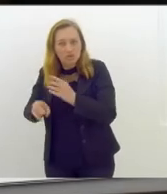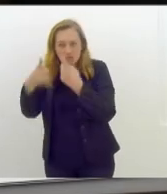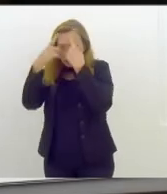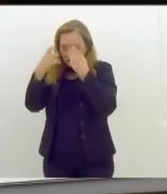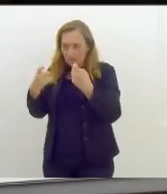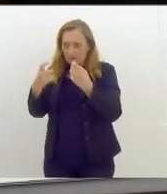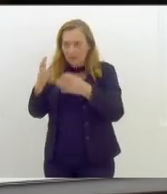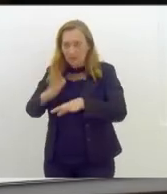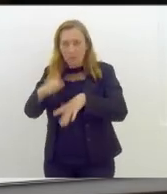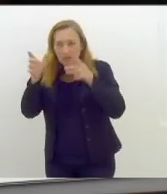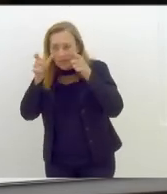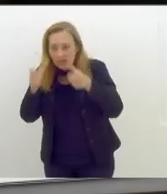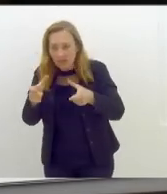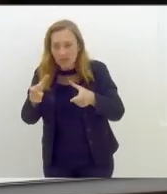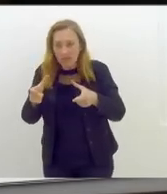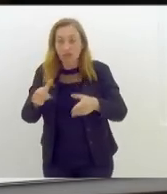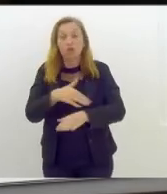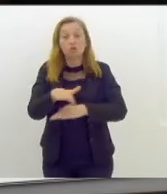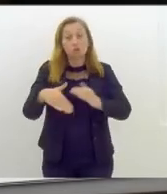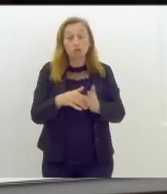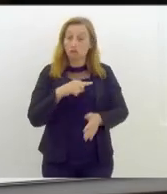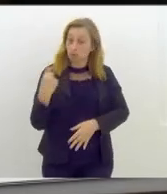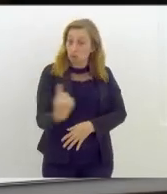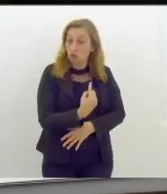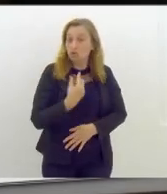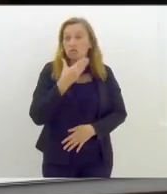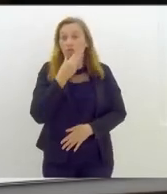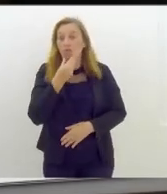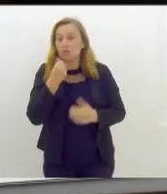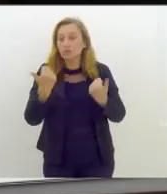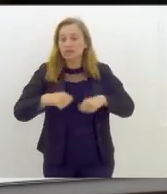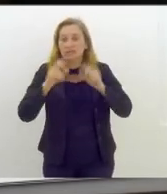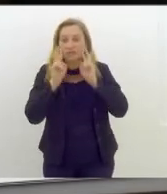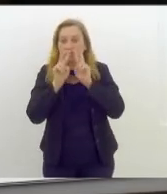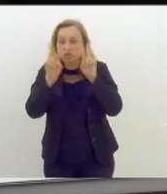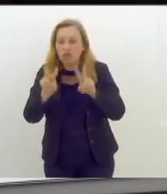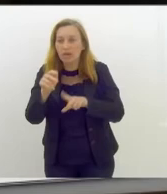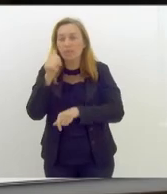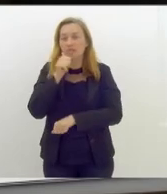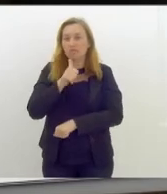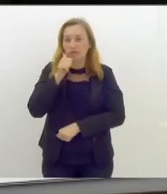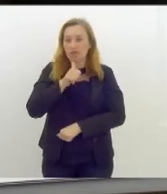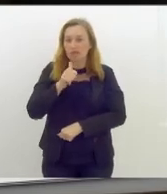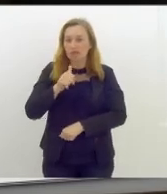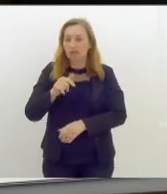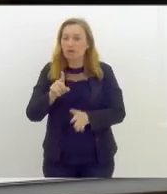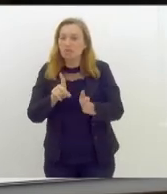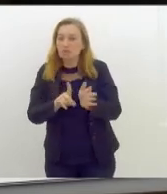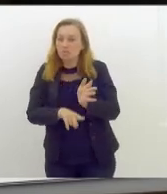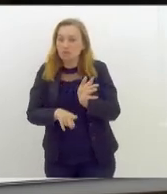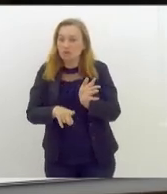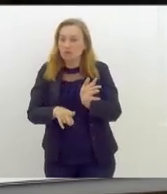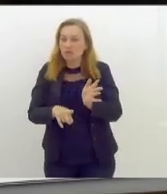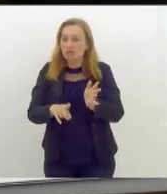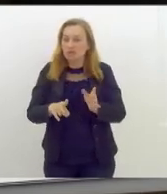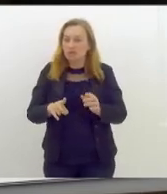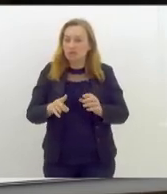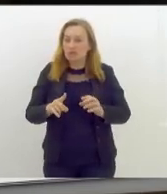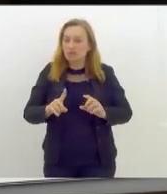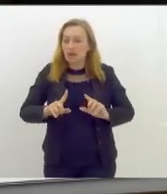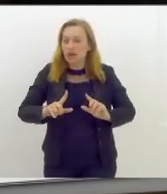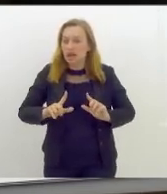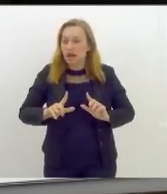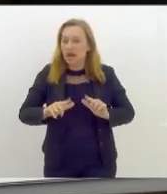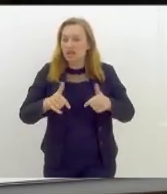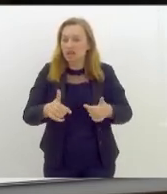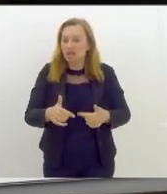mais atento. Eu acho que todos nós, homens, precisamos olhar para as mulheres com menos altivez, mais atentos,